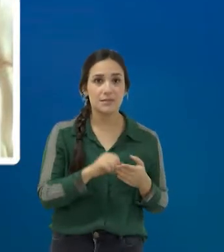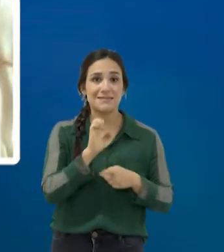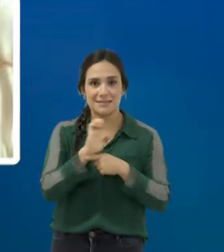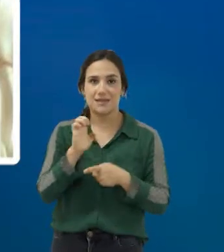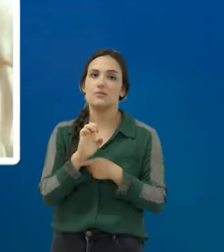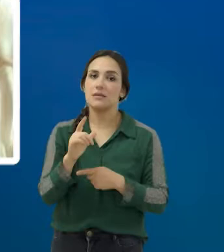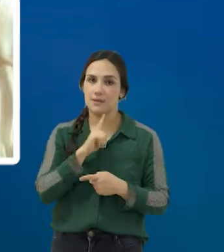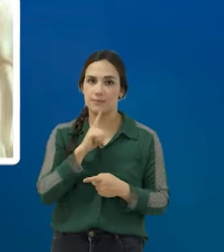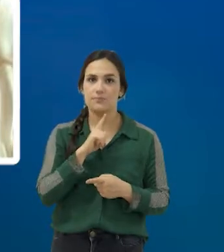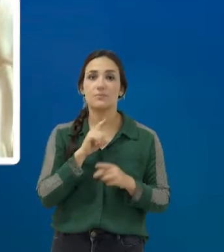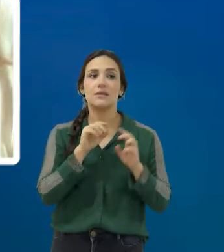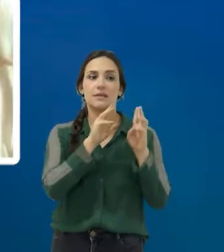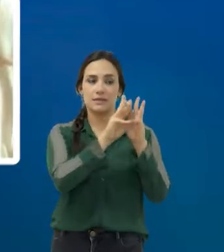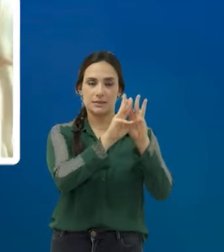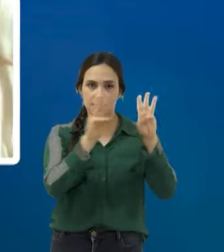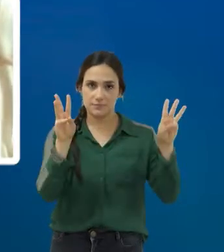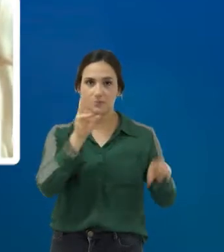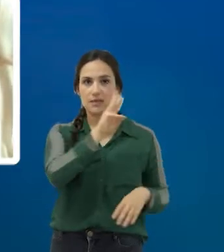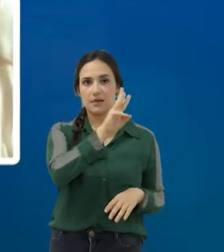nosso site,